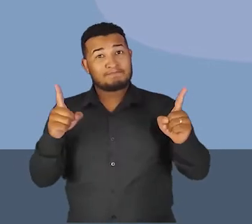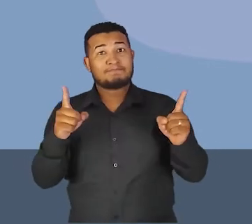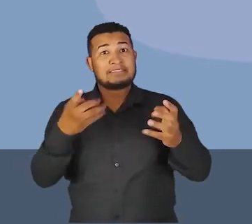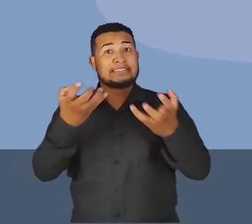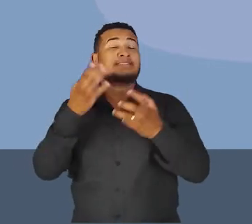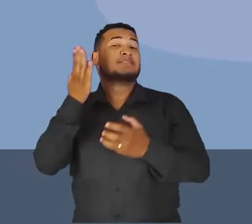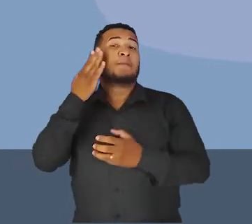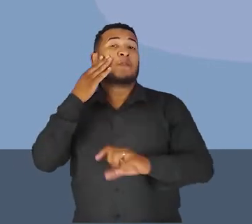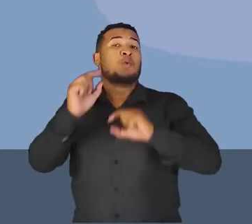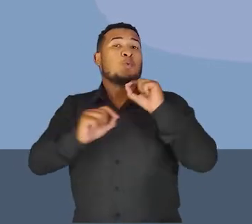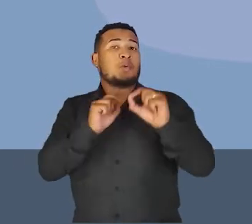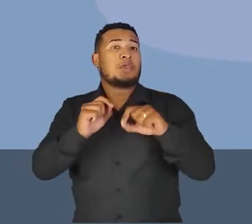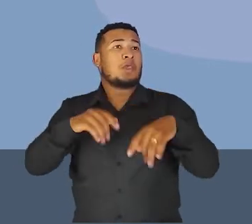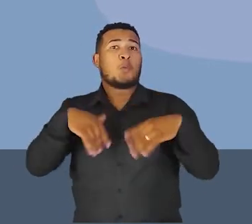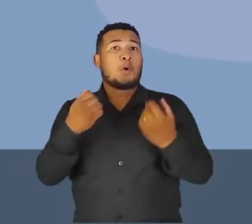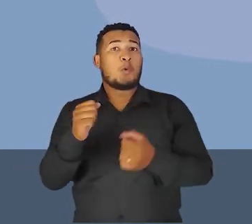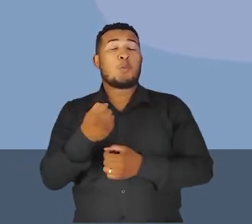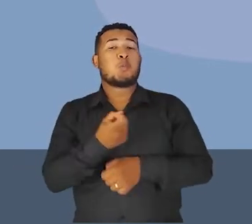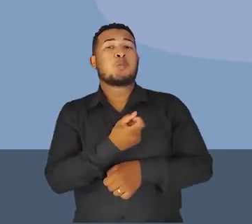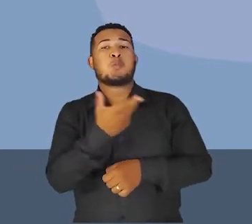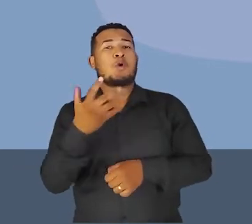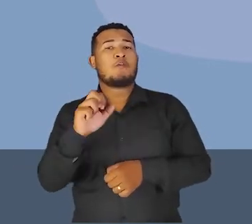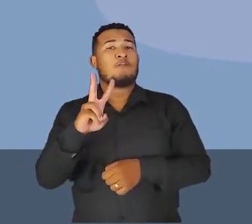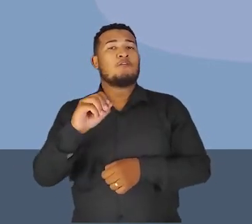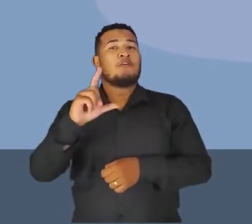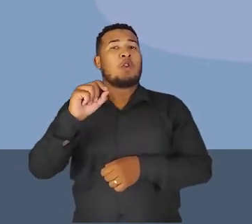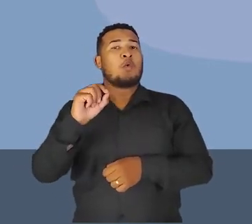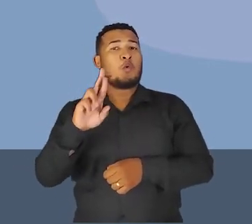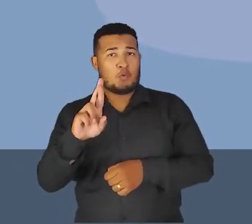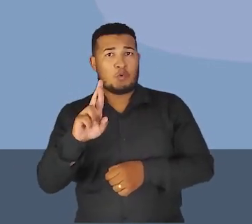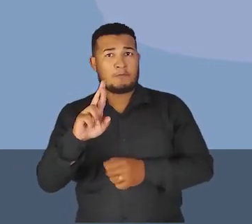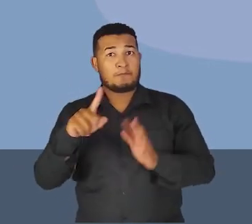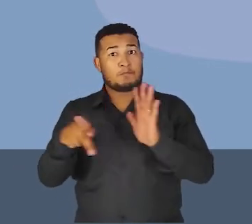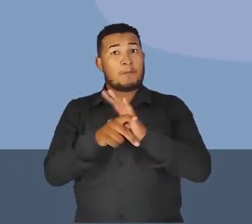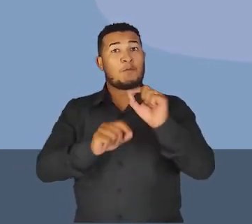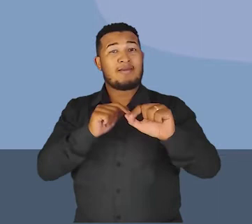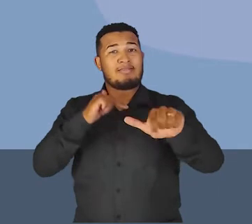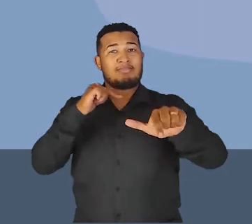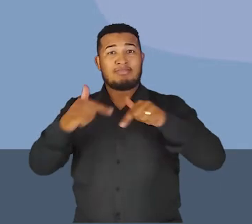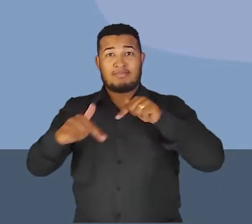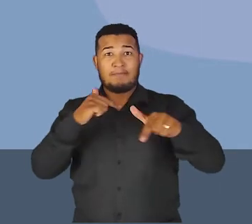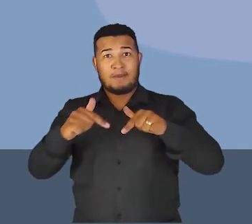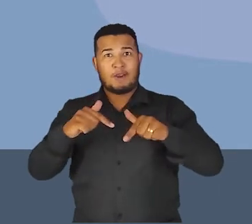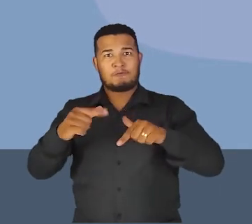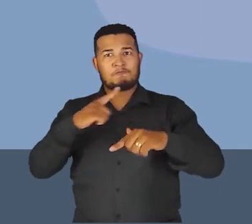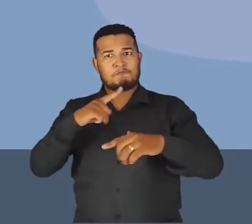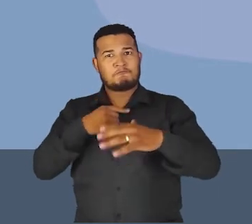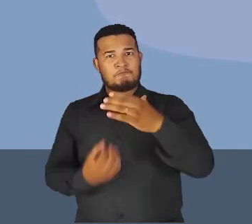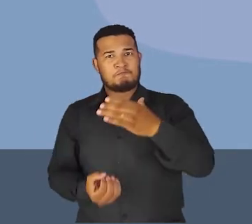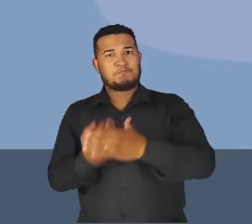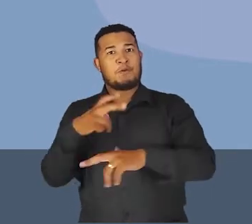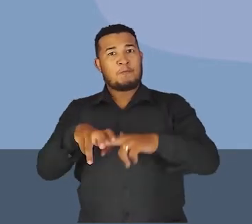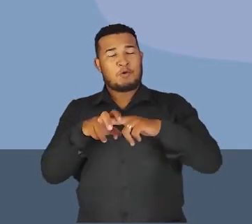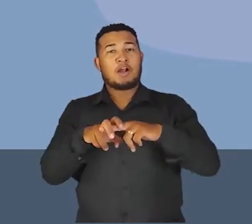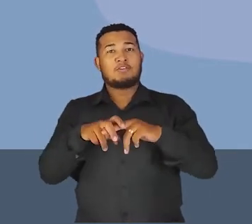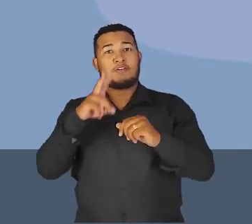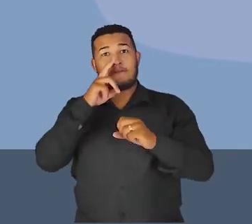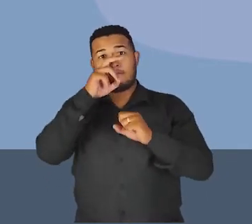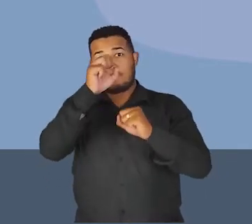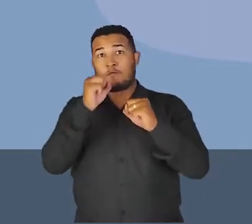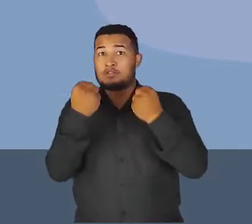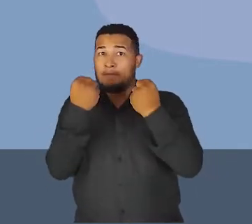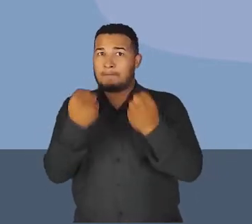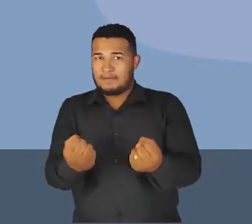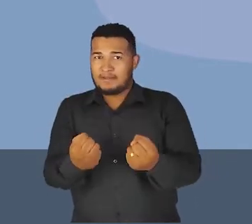nós queremos saber qual é o valor do trabalho criado pela força-peso quando